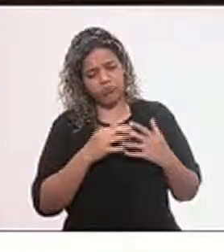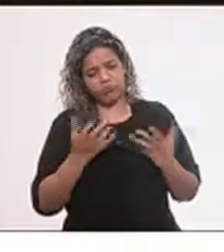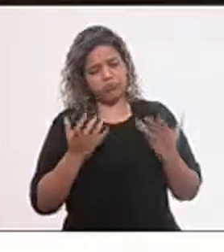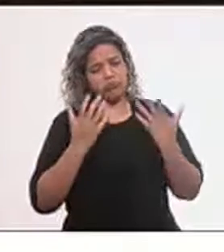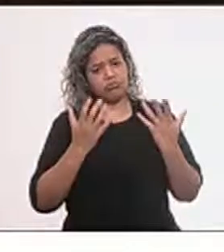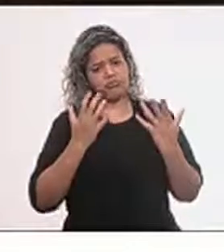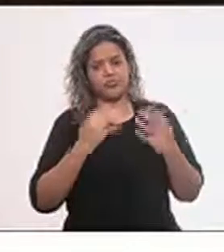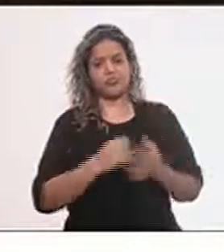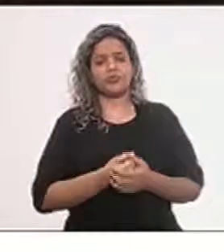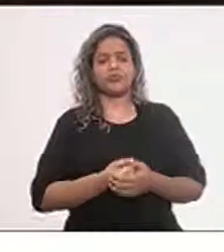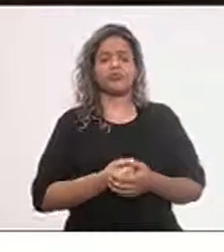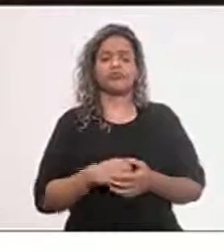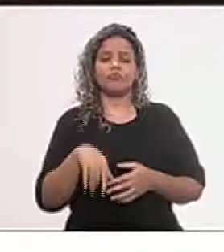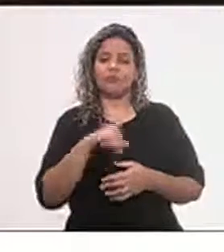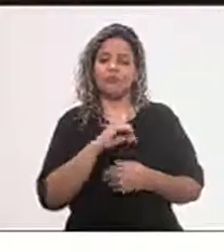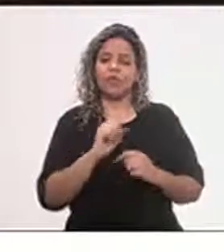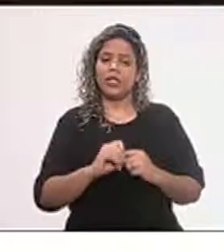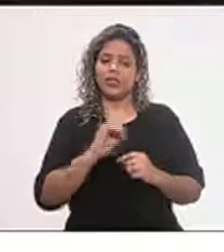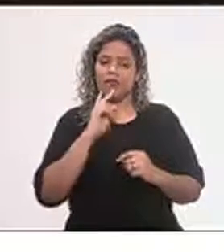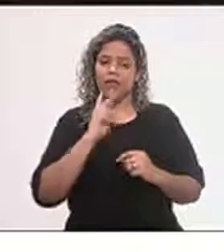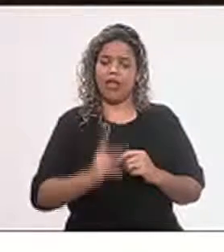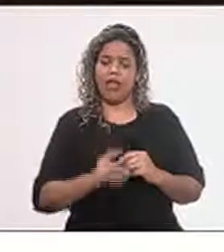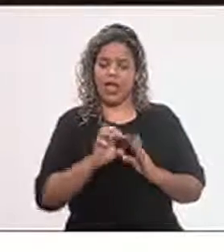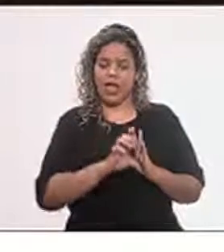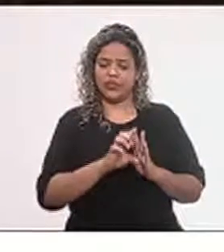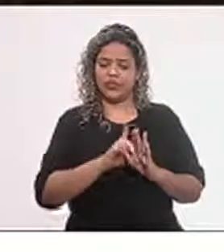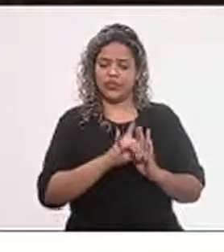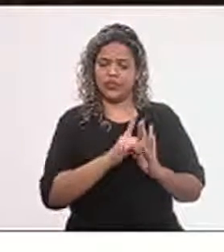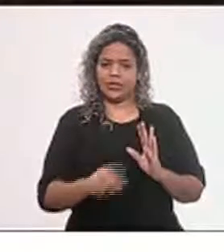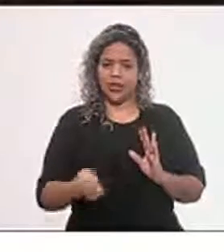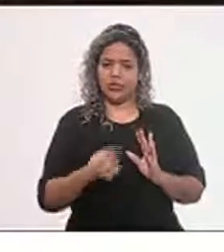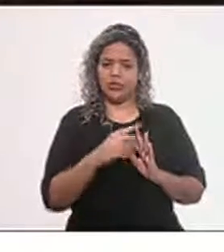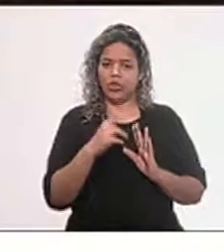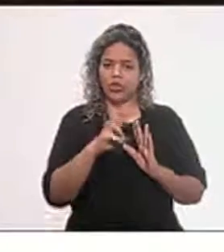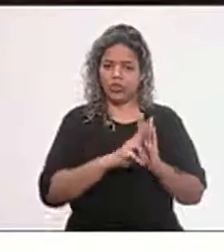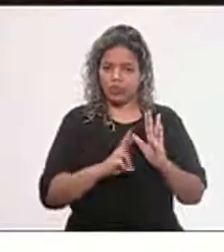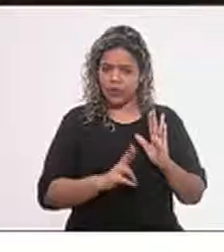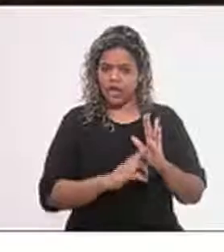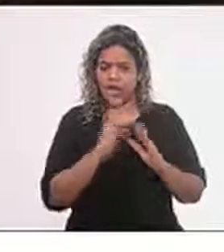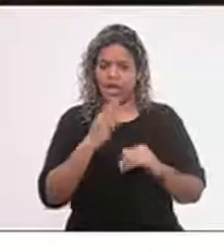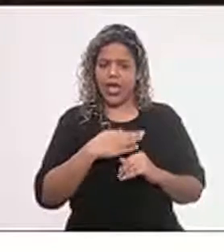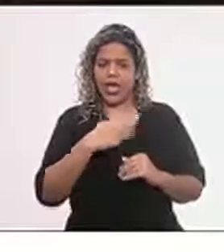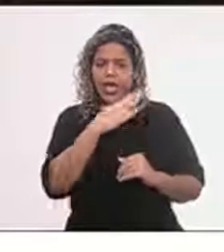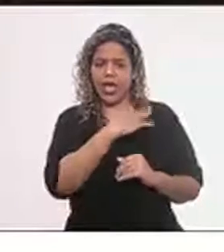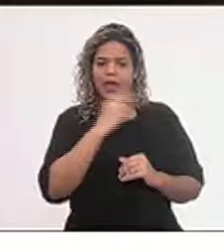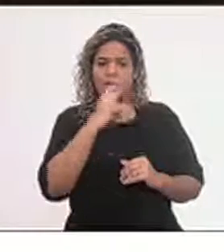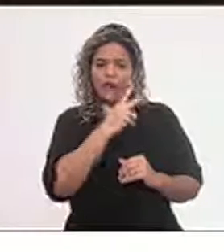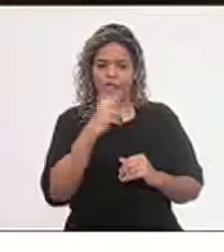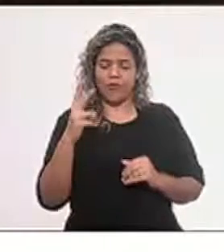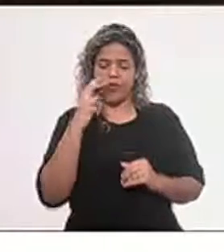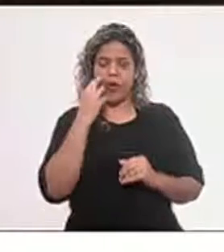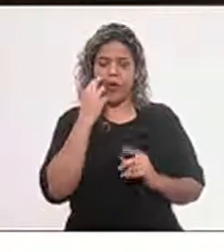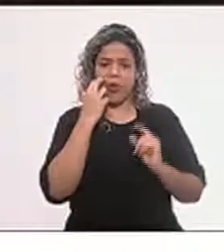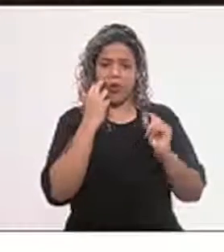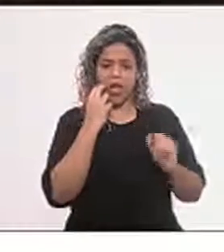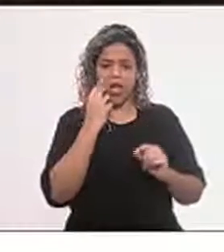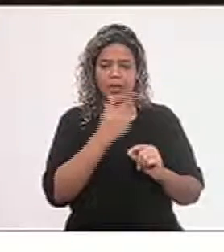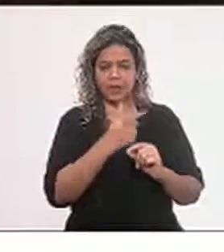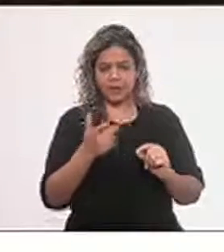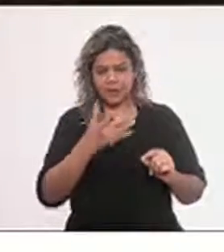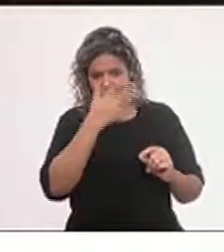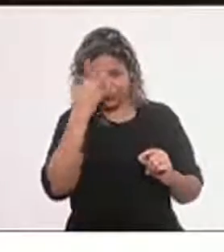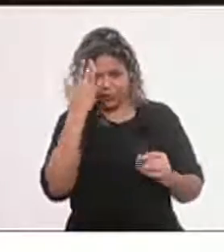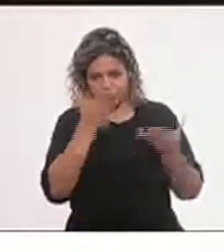bem entender. Após a edição da norma do Exército, foi observado, senhor presidente, senhoras e